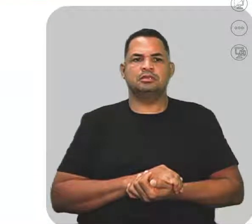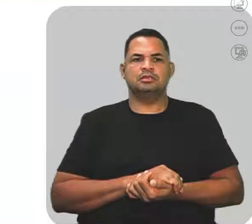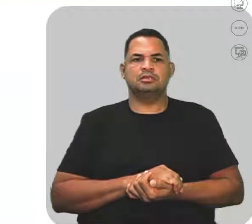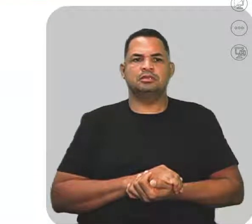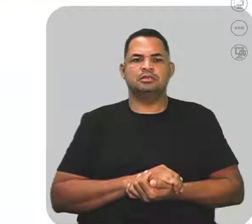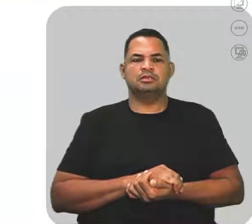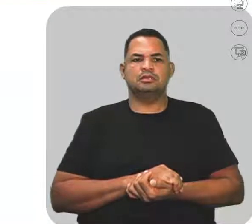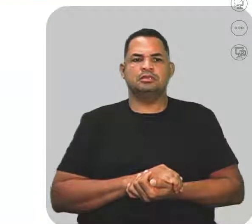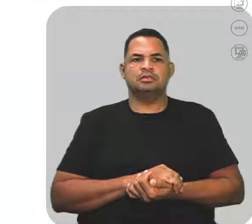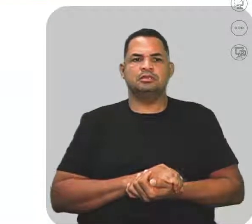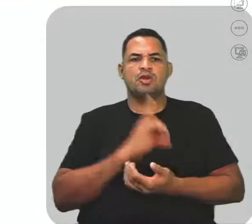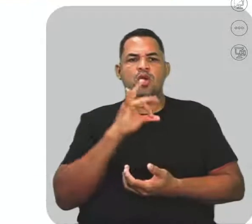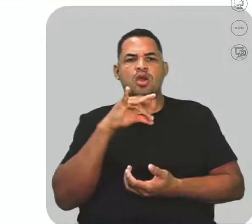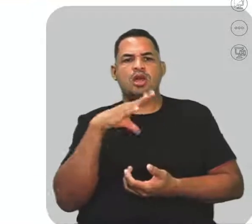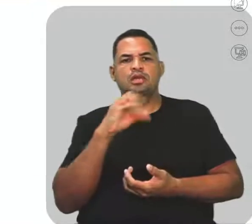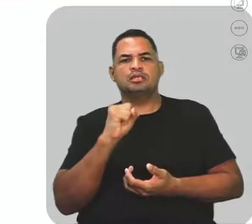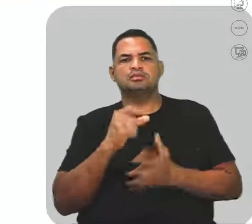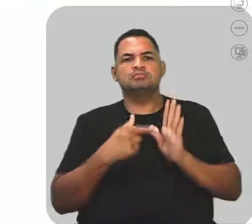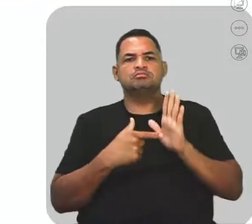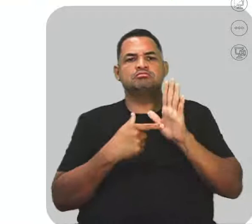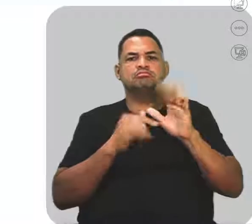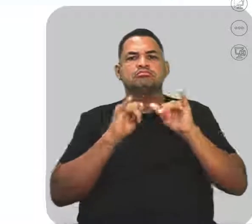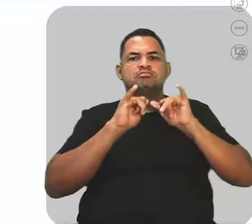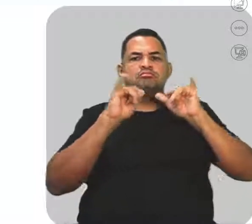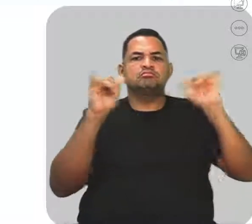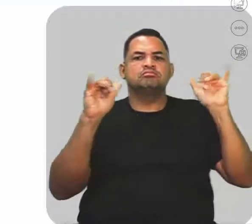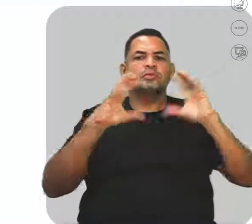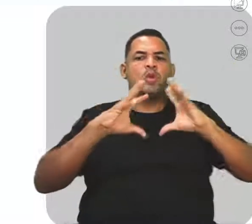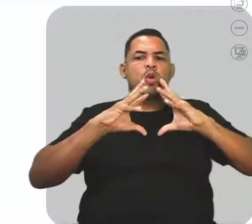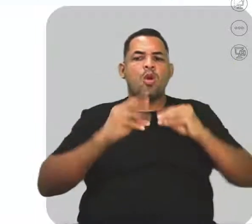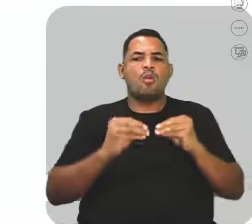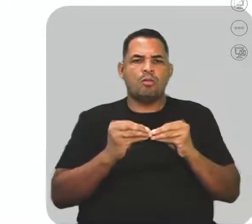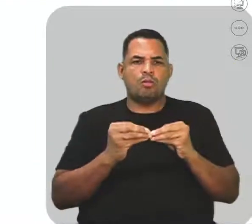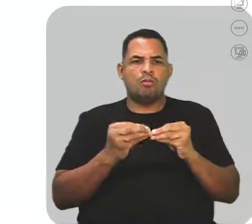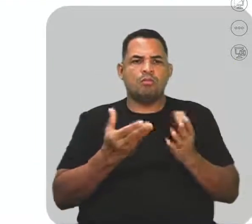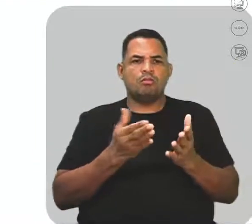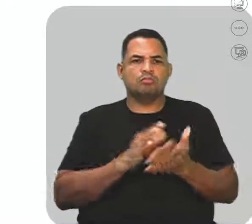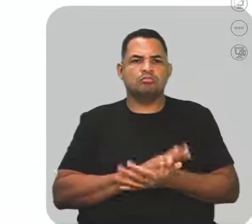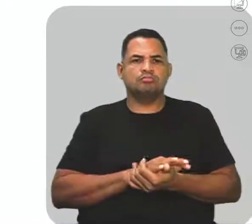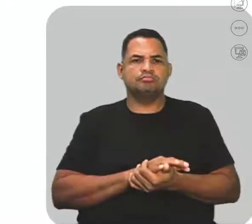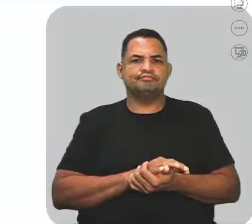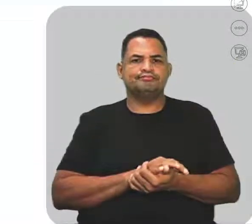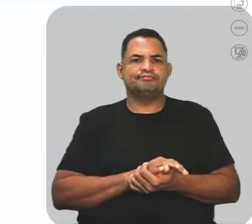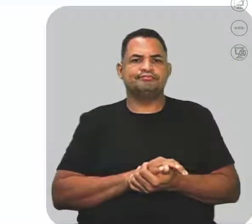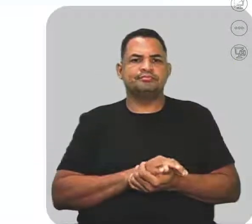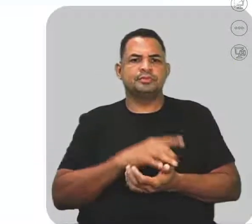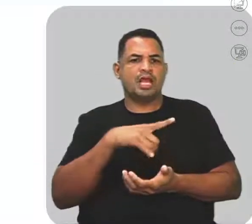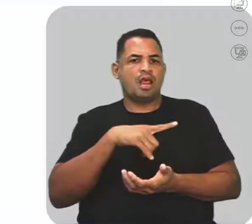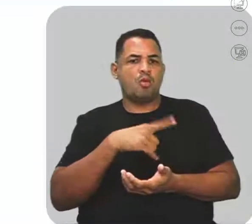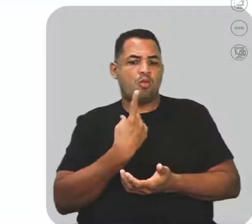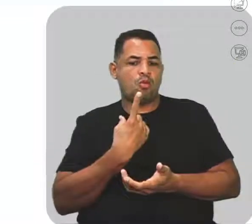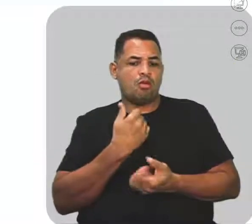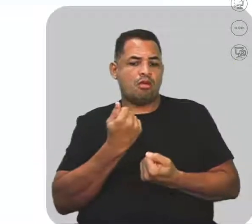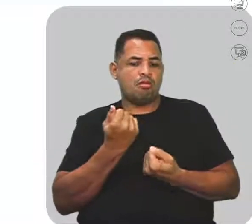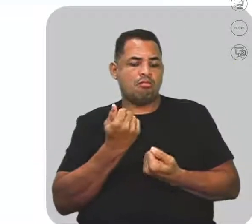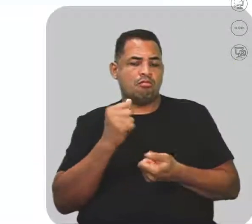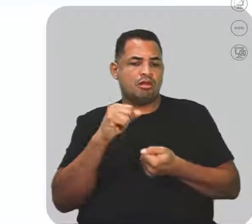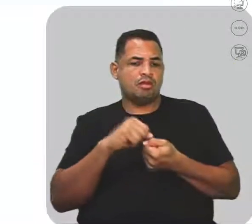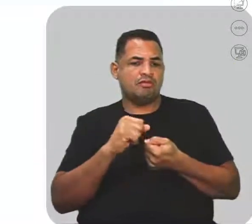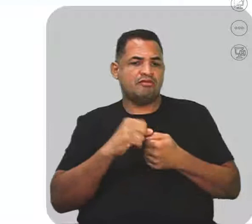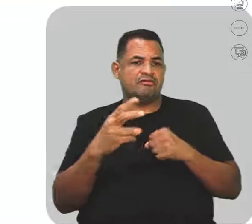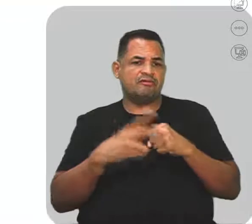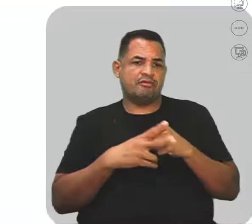E oração? A oração, ela apresenta um enunciado de sentido completo, né, que contém apenas uma